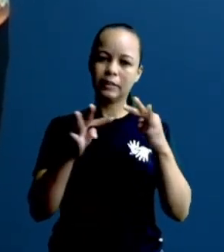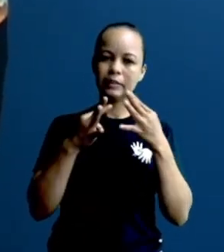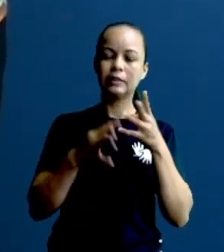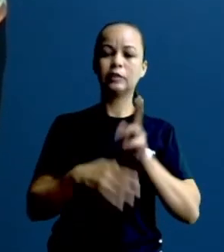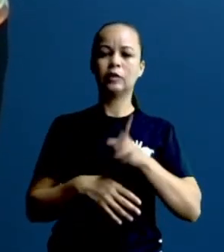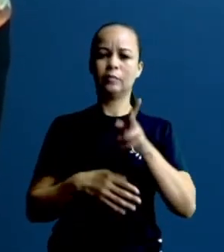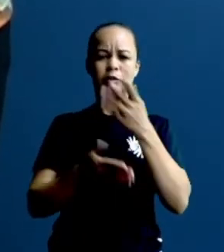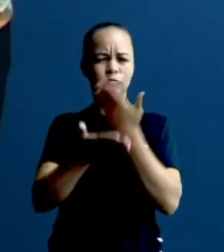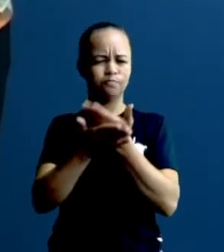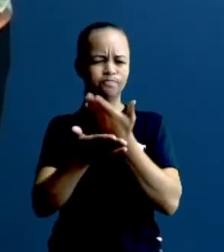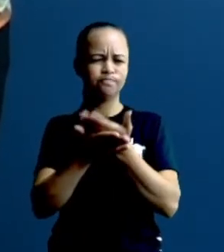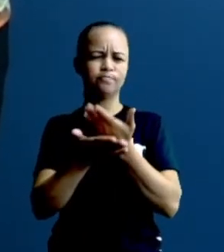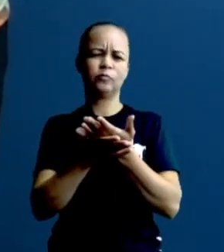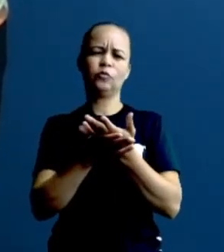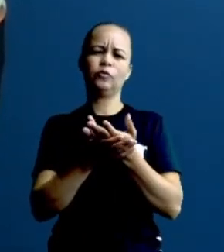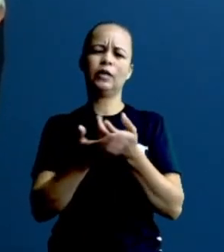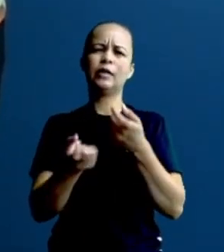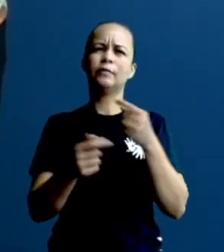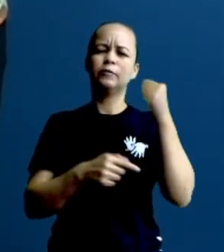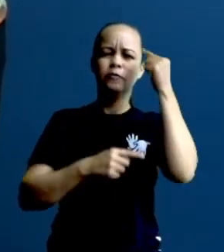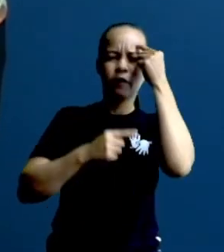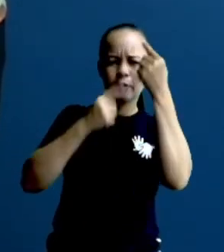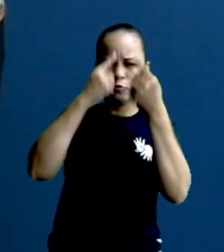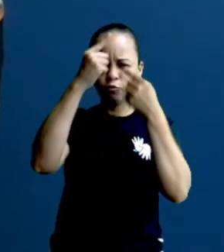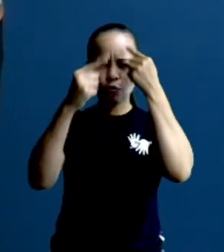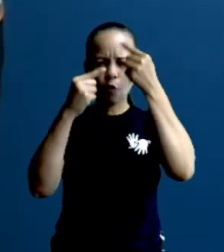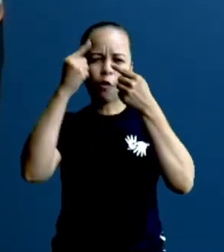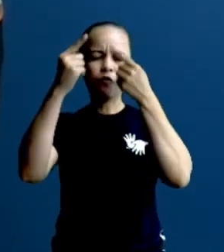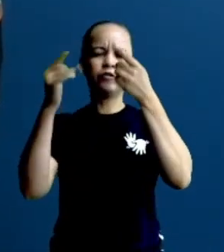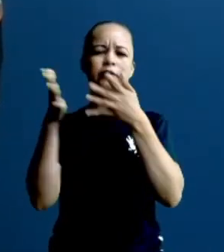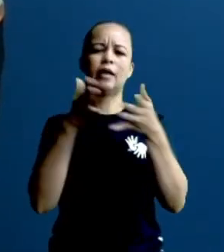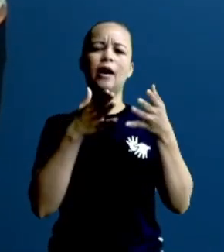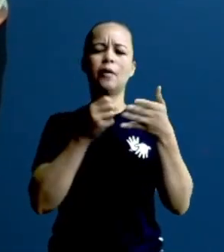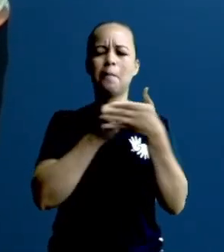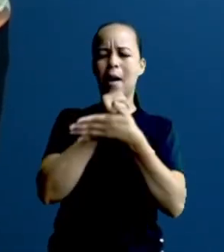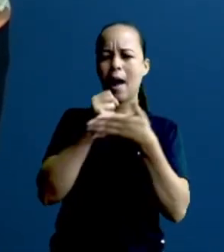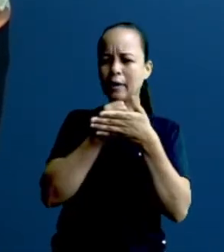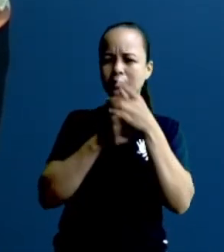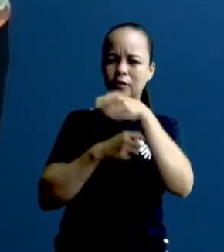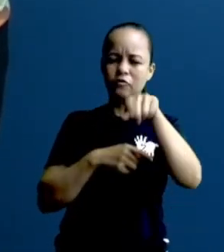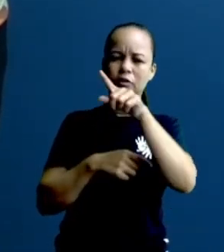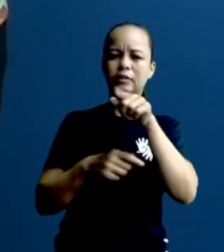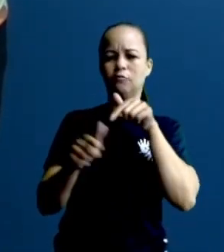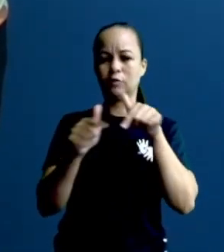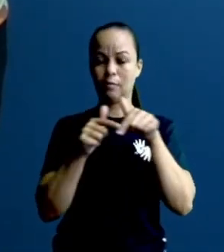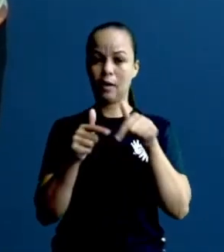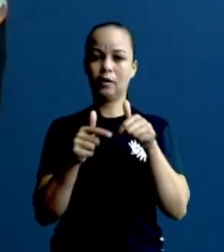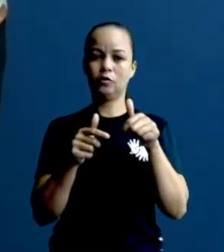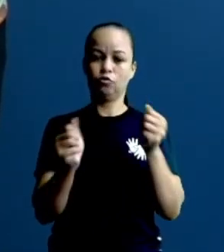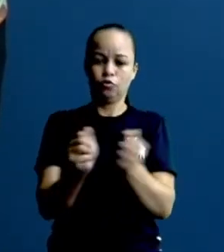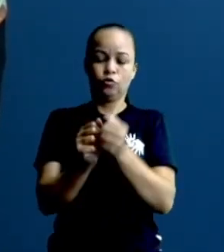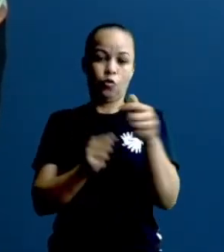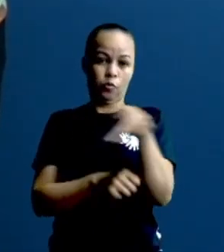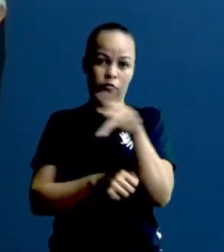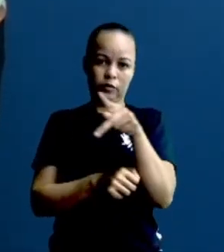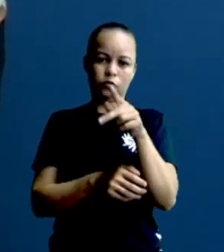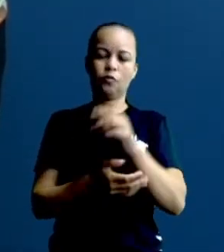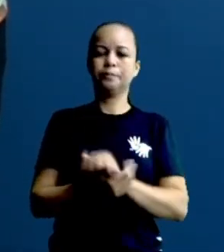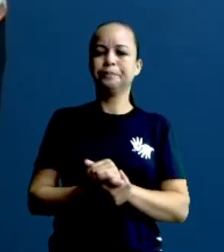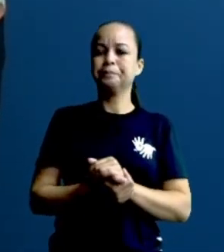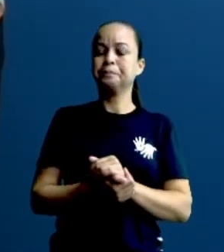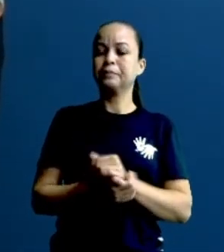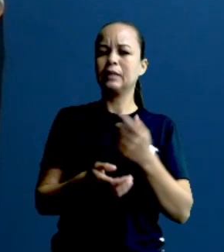tá? Estuda, sempre que tiver dúvida em alguma coisa mais básica do conteúdo que você está trabalhando aí com o professor,